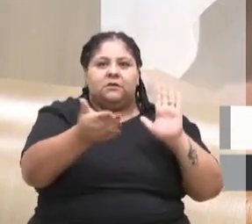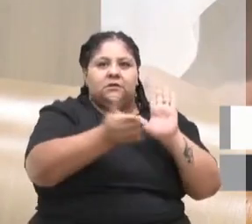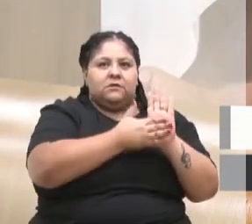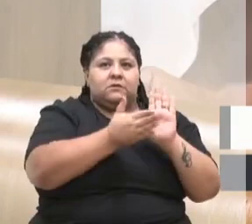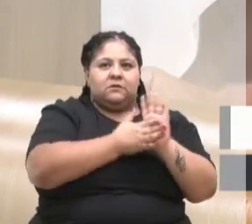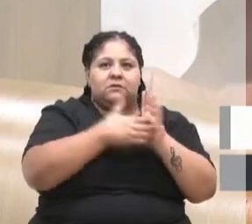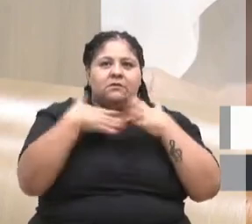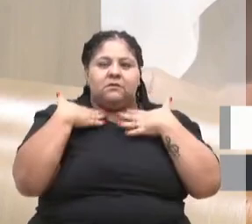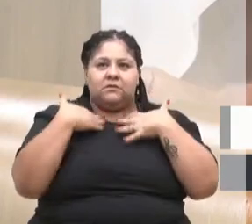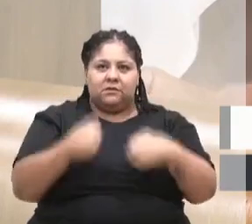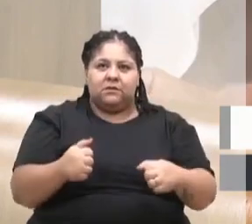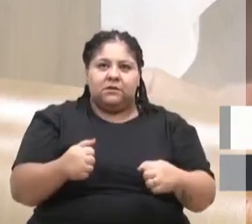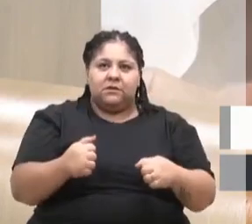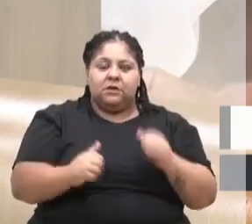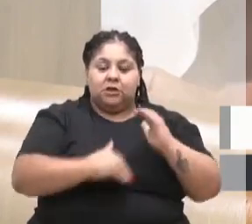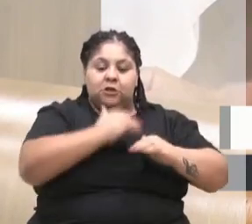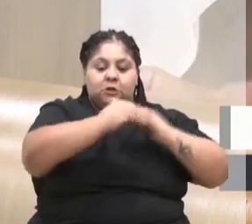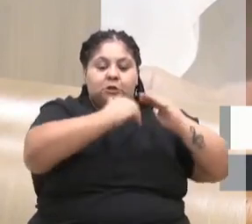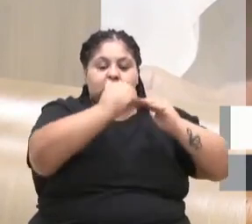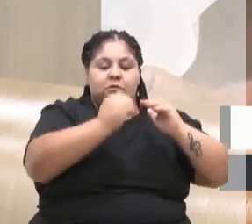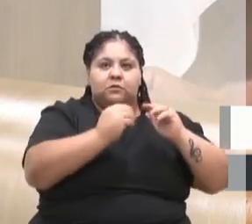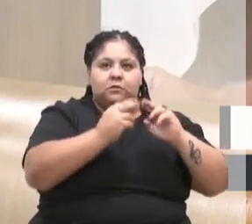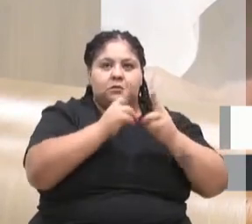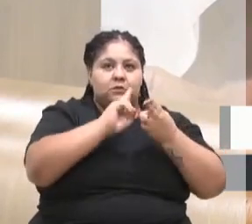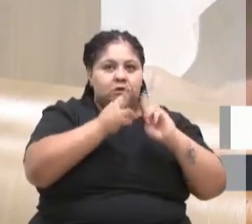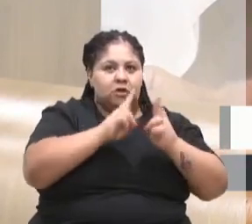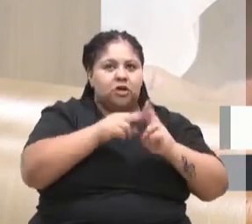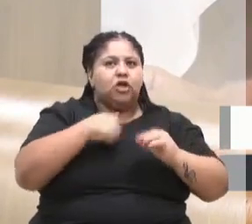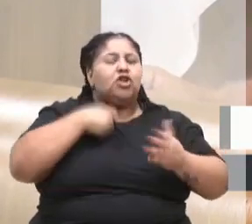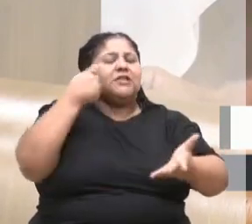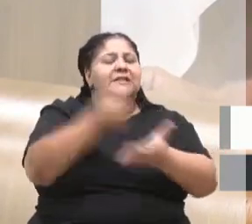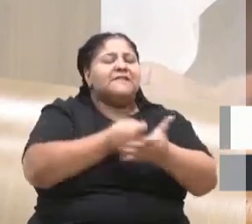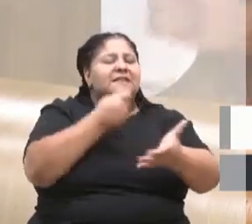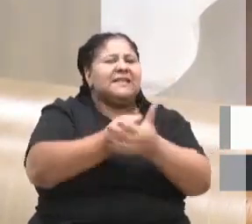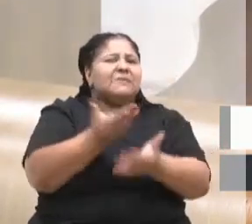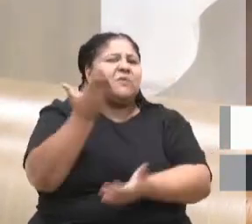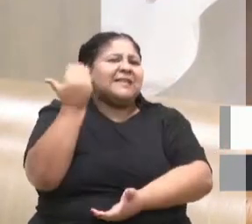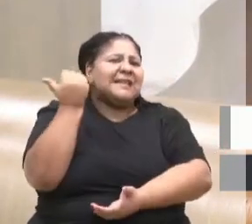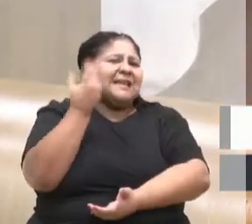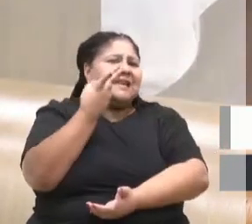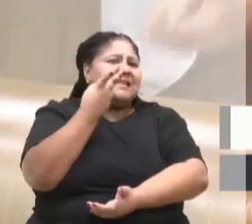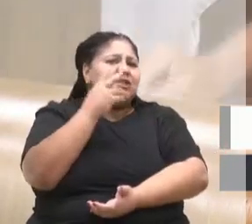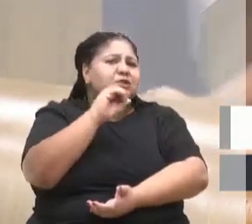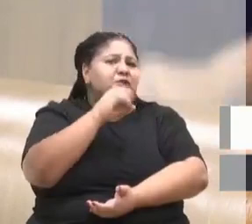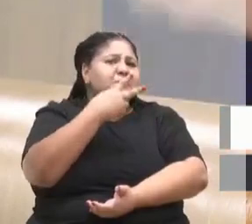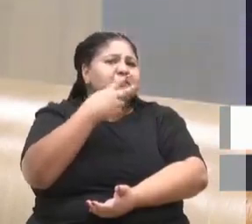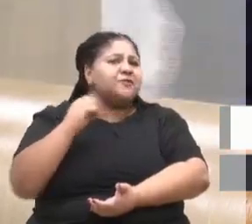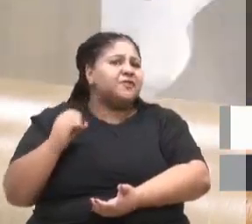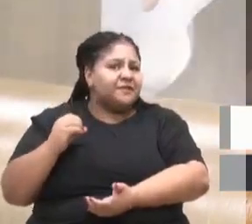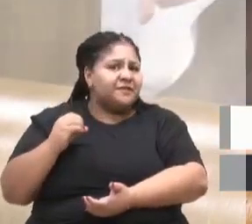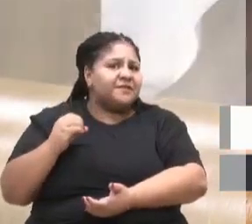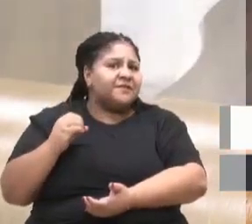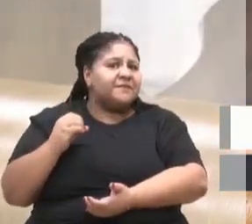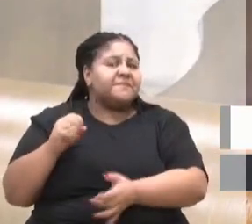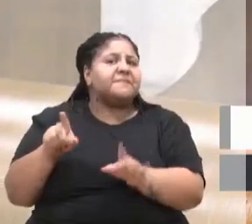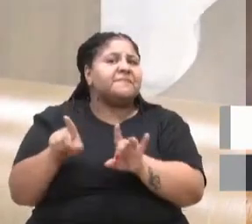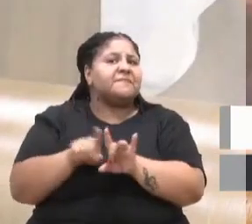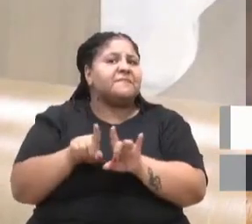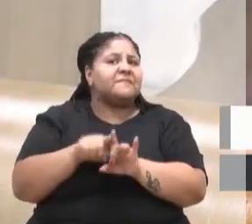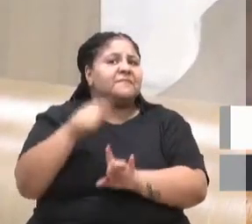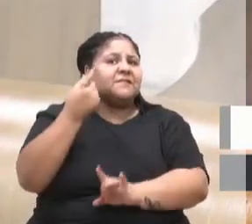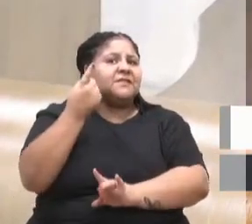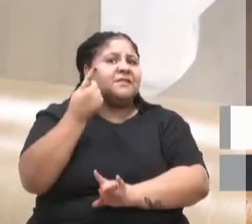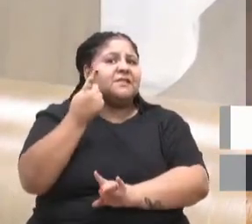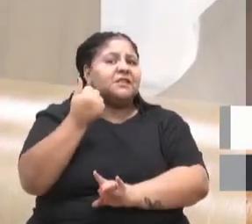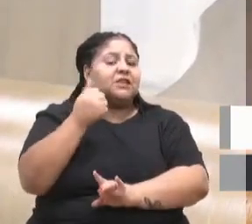Secretaria de Desenvolvimento Urbano nós defendemos lá em 2020, inclusive com recursos da